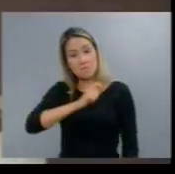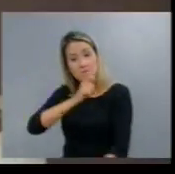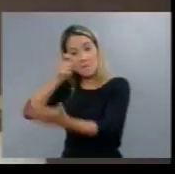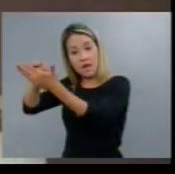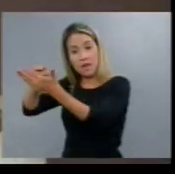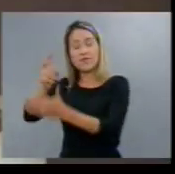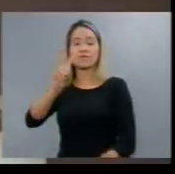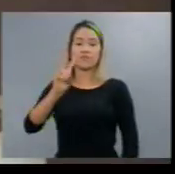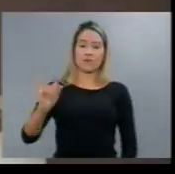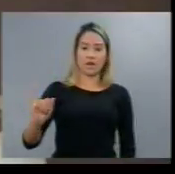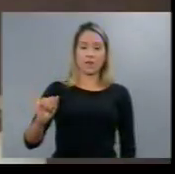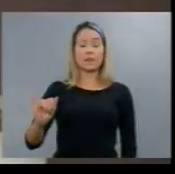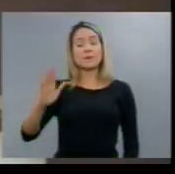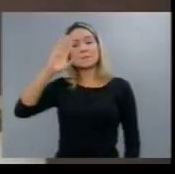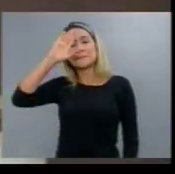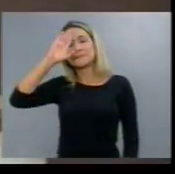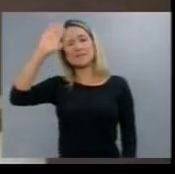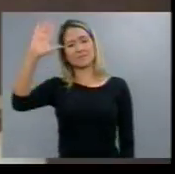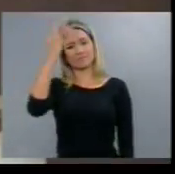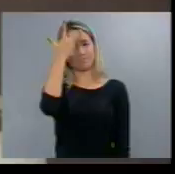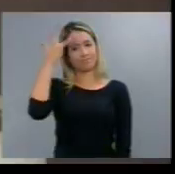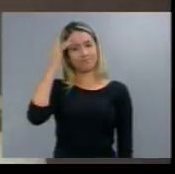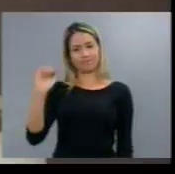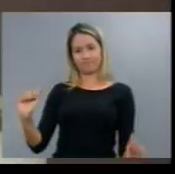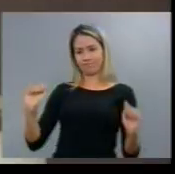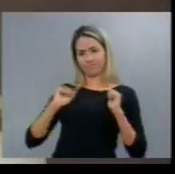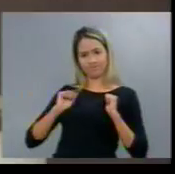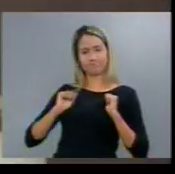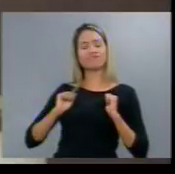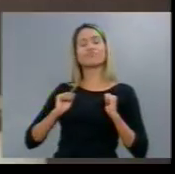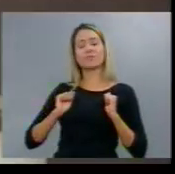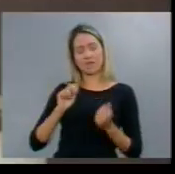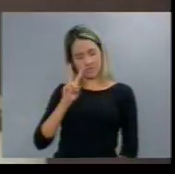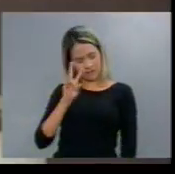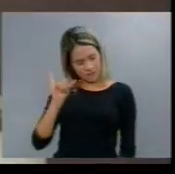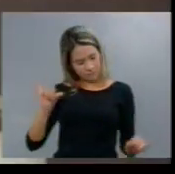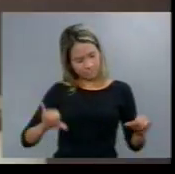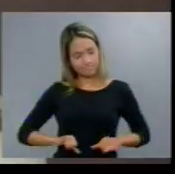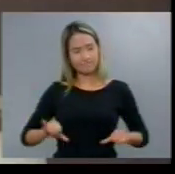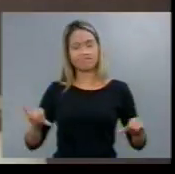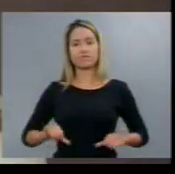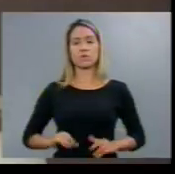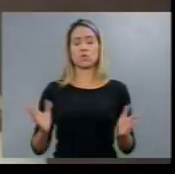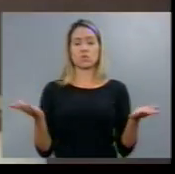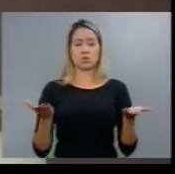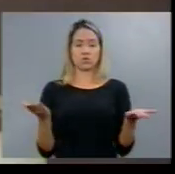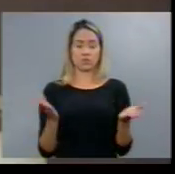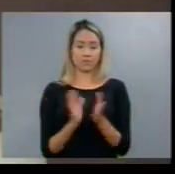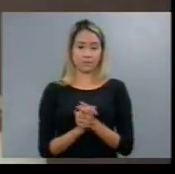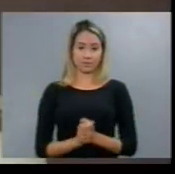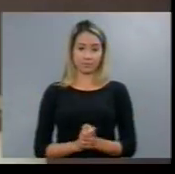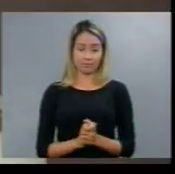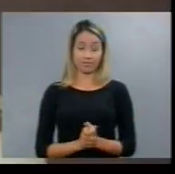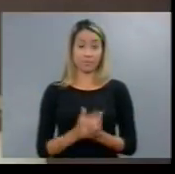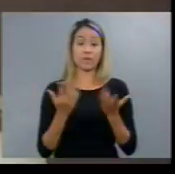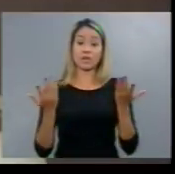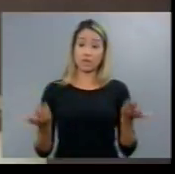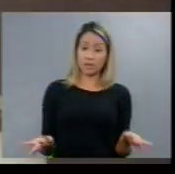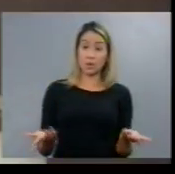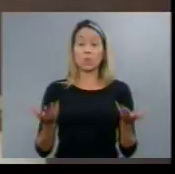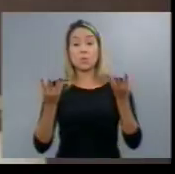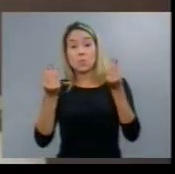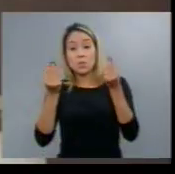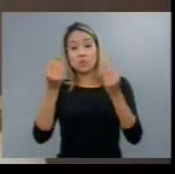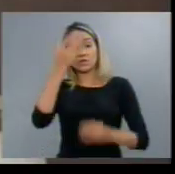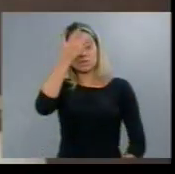assistência e previdência, ele hoje é superavitário. Portanto, muitos são